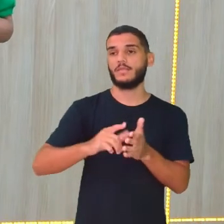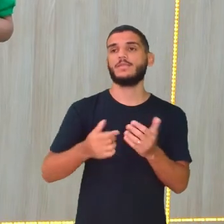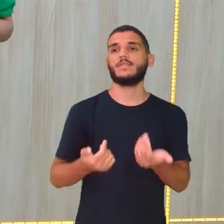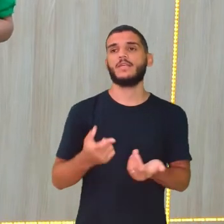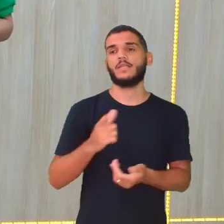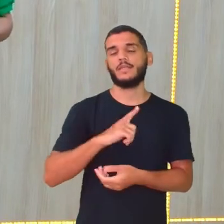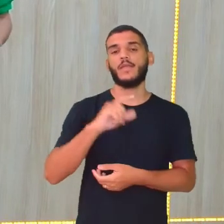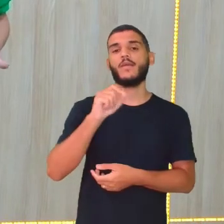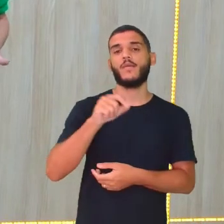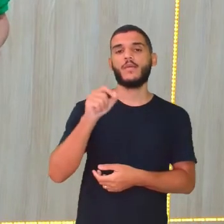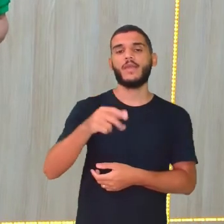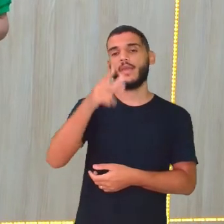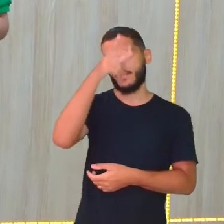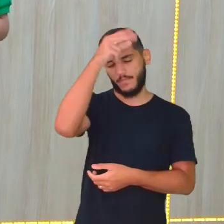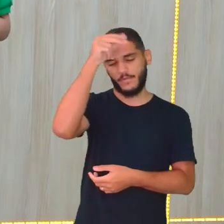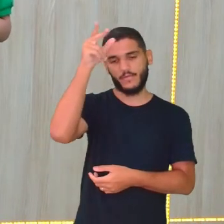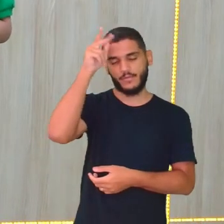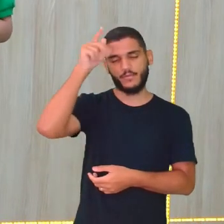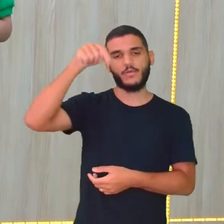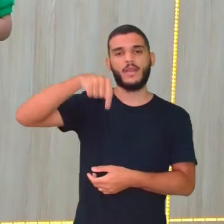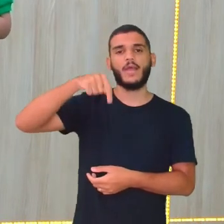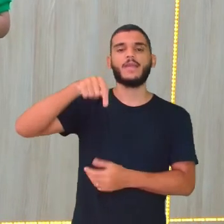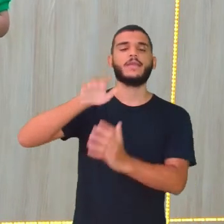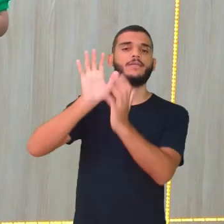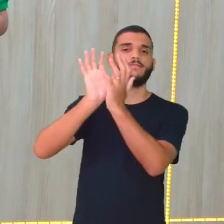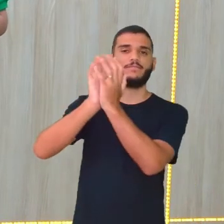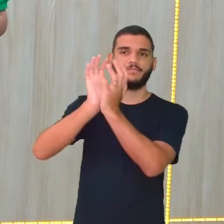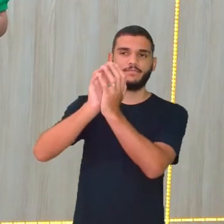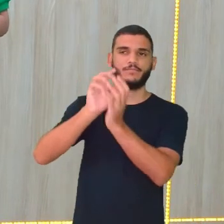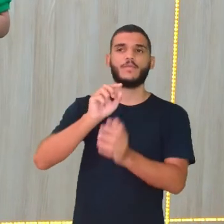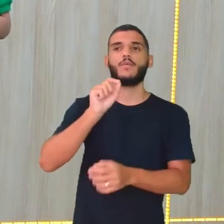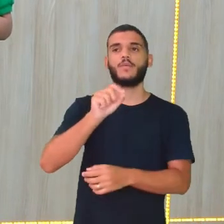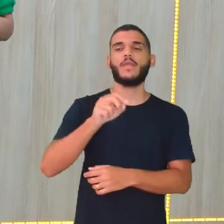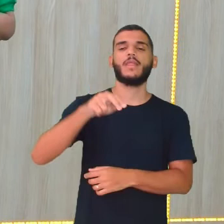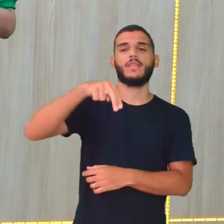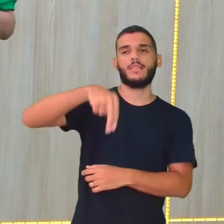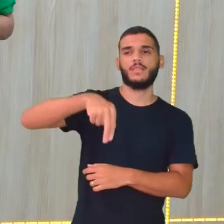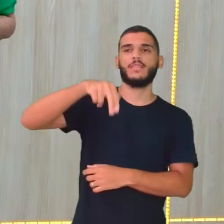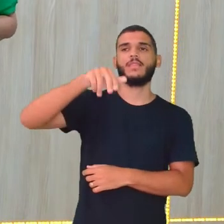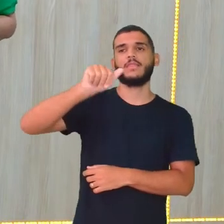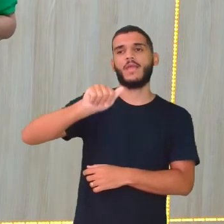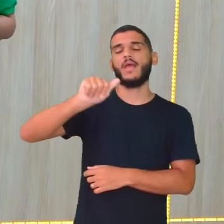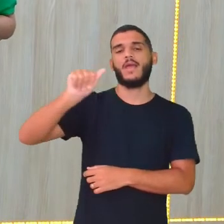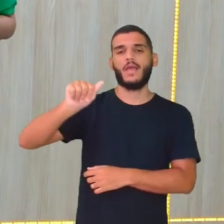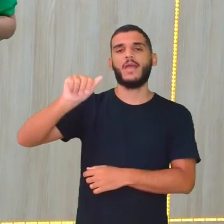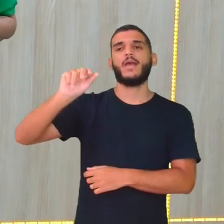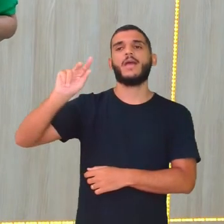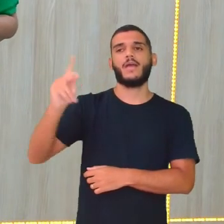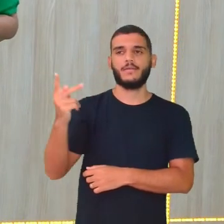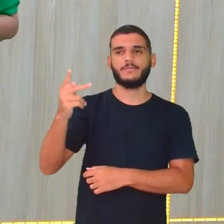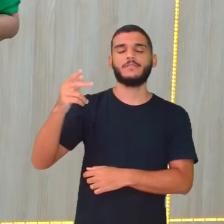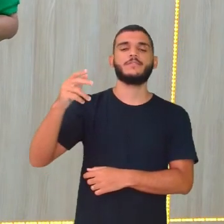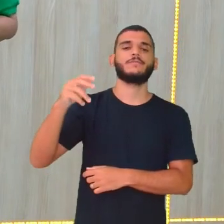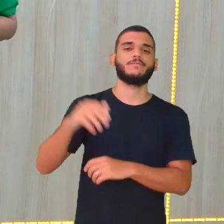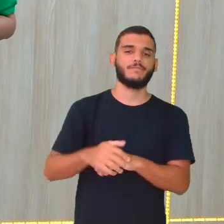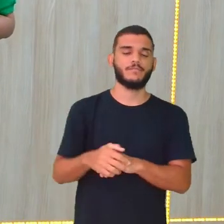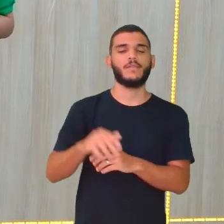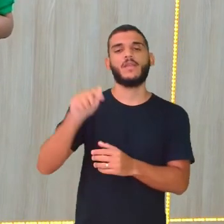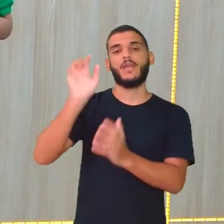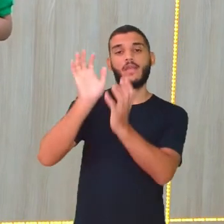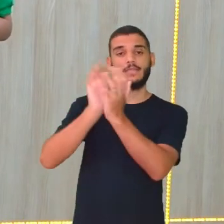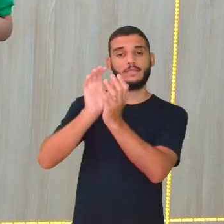temos na Prefeitura do Recife o NAAS Recife, não é? Que é o Núcleo de Atividades de